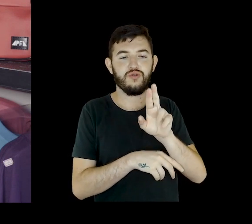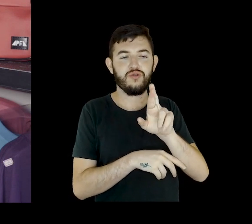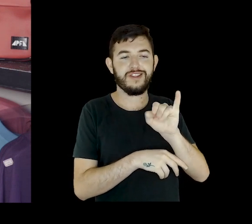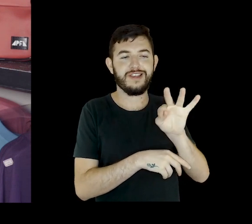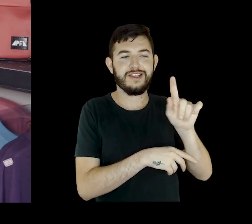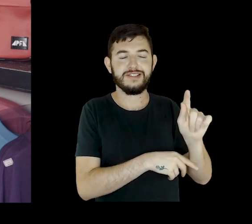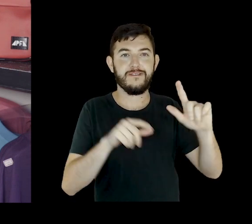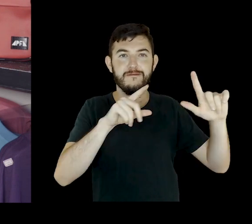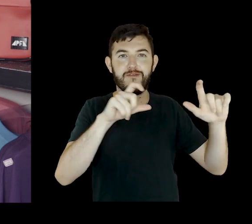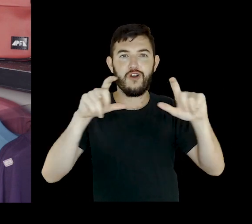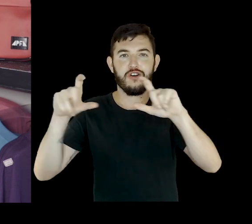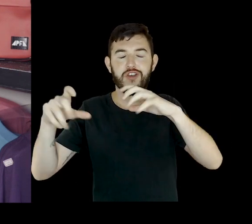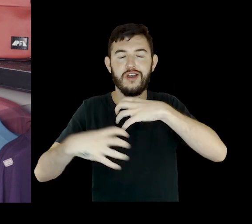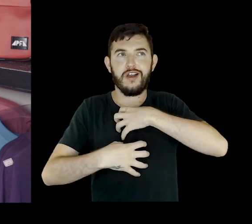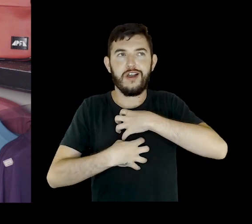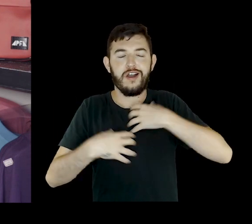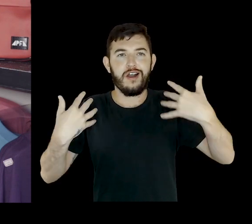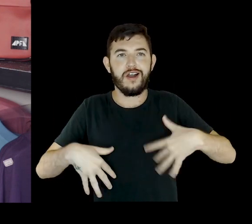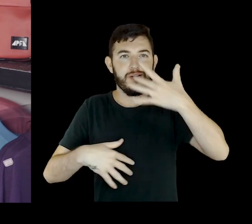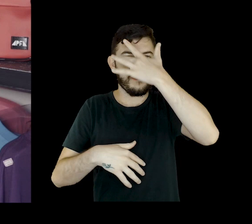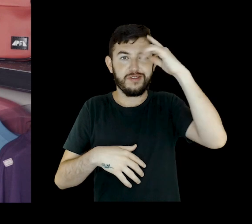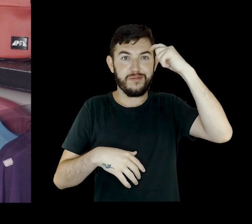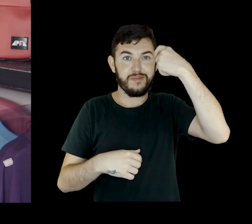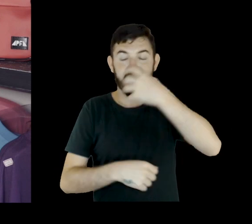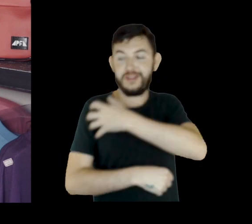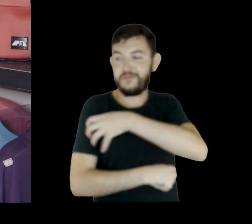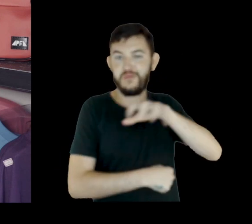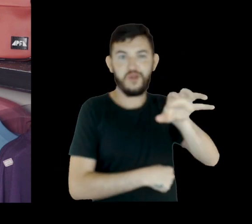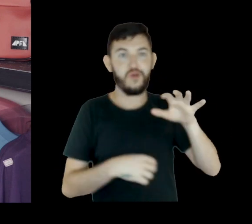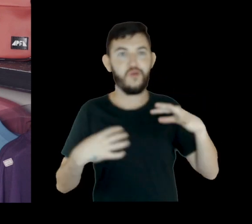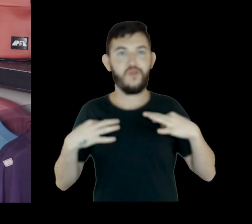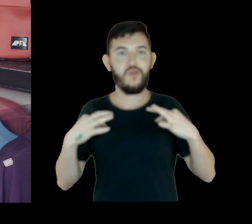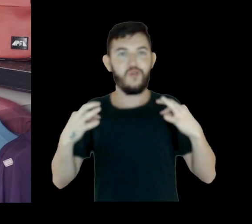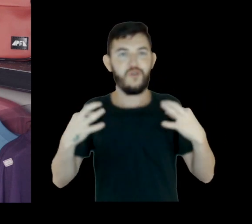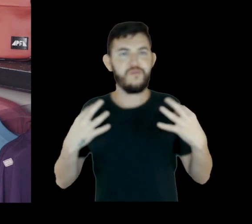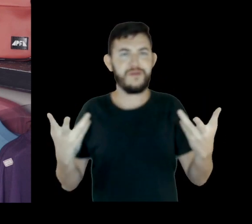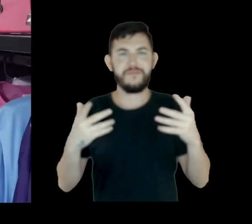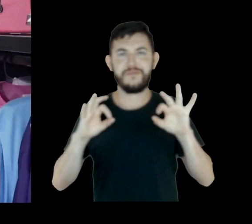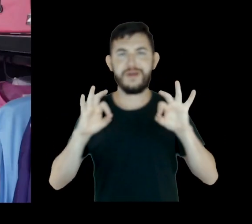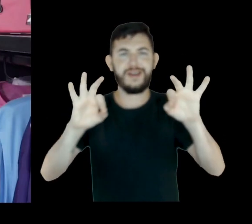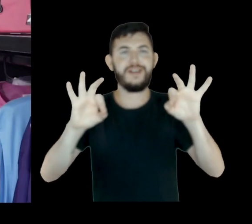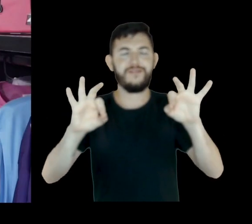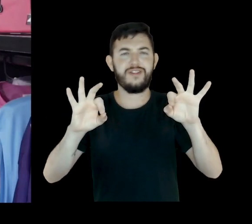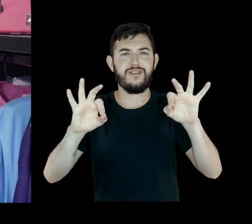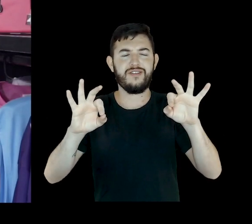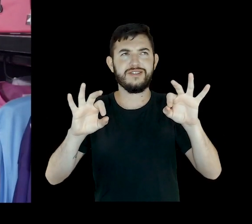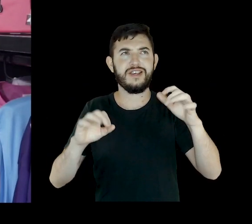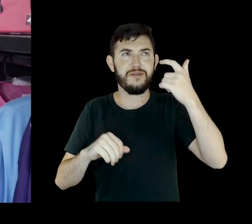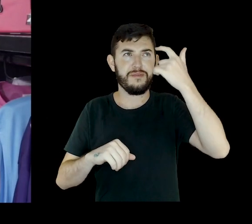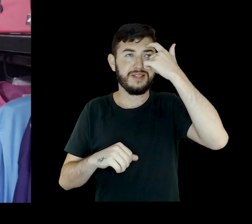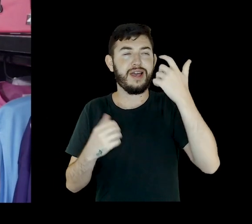né, já me tocavam muito, que eu via pessoas pretas, empoderadas, com vestimentas incríveis. Eu me vi assim, eu falei, nossa,